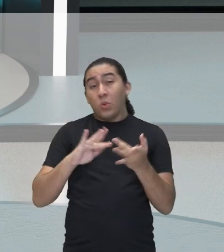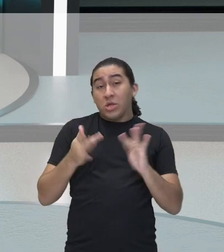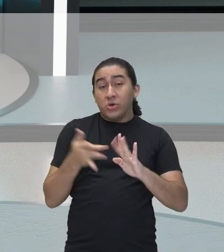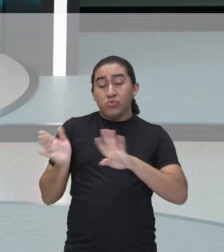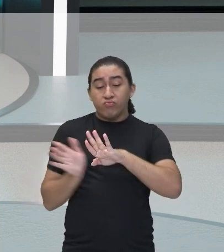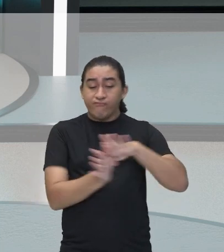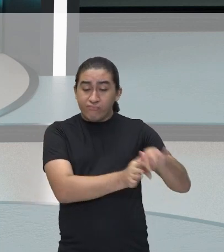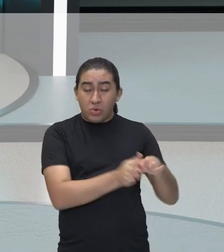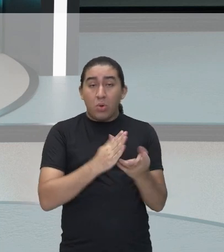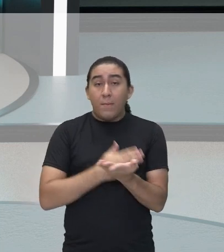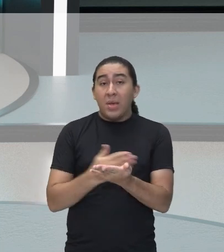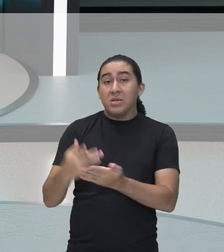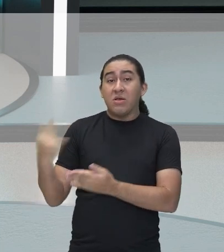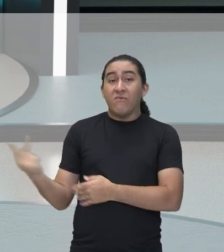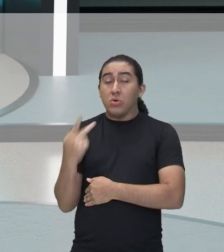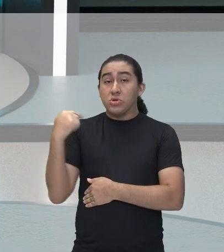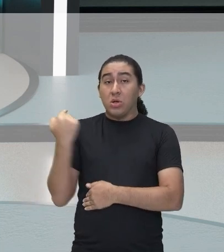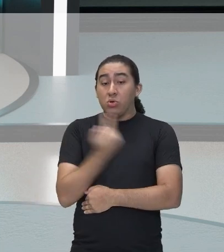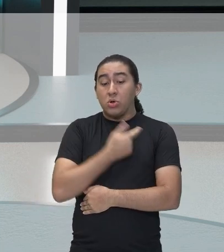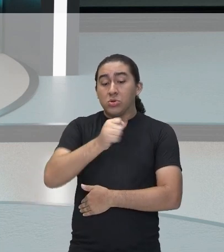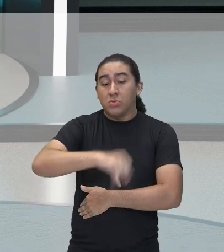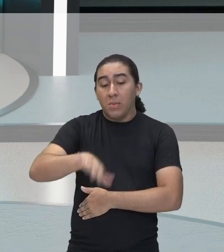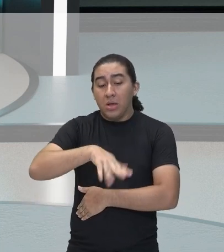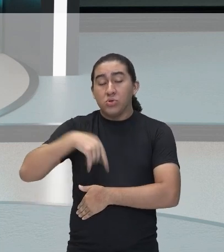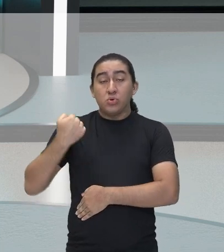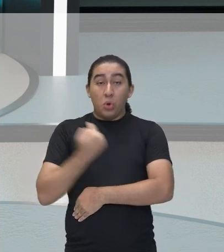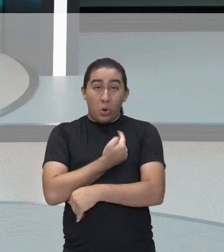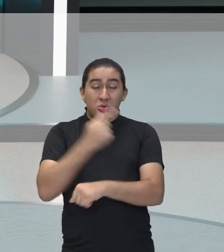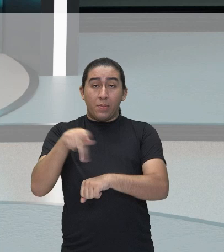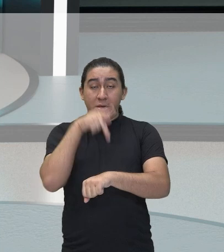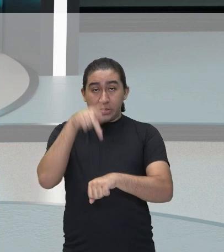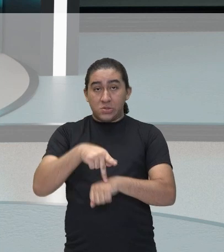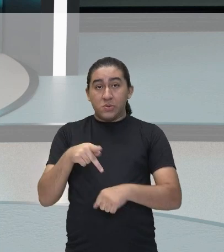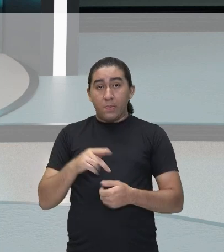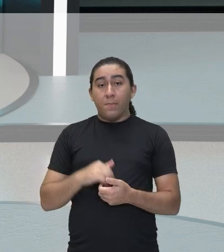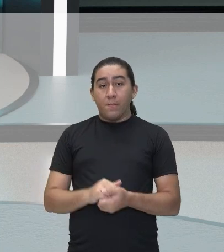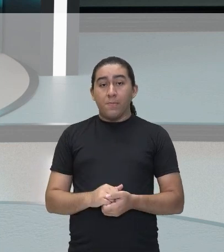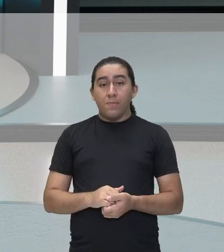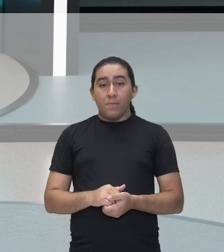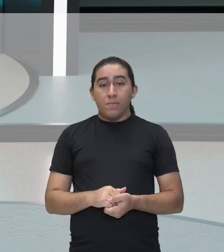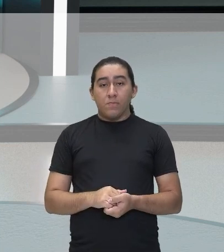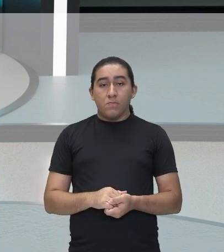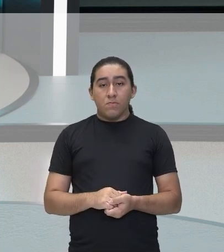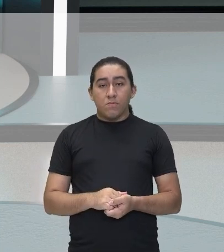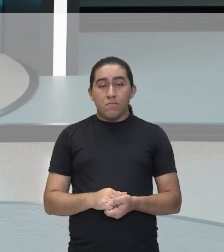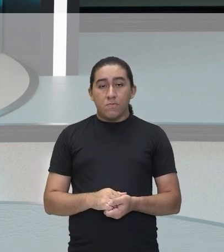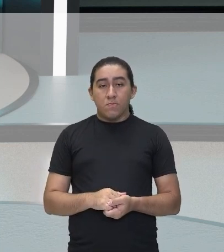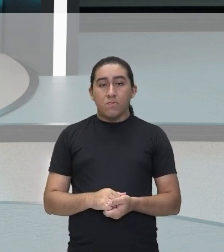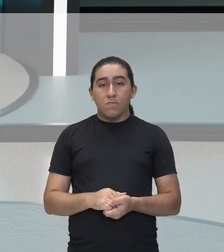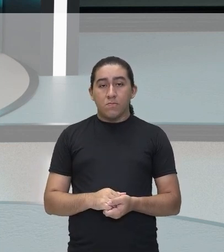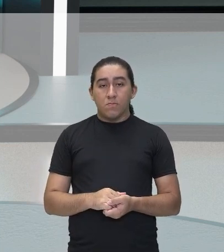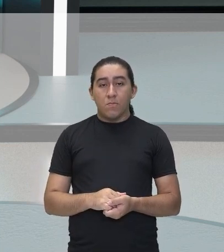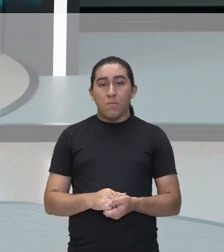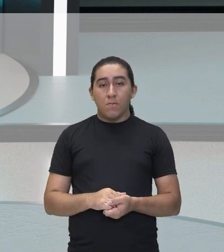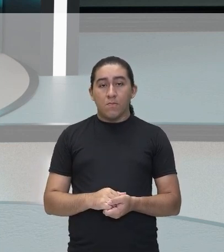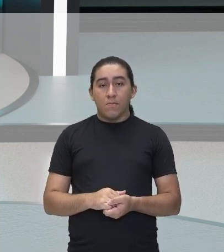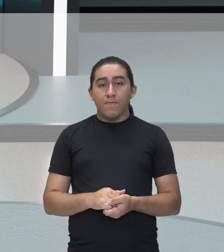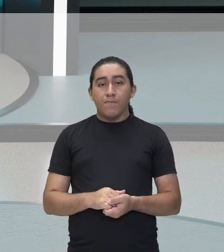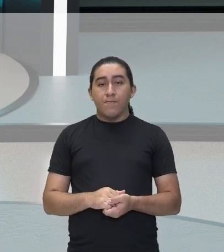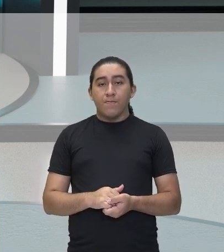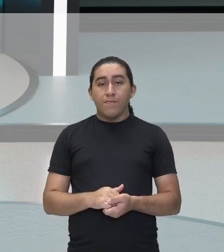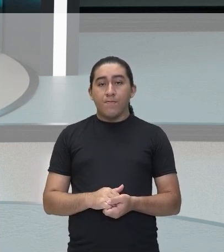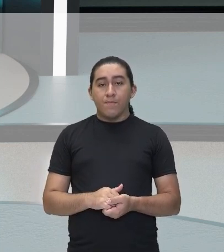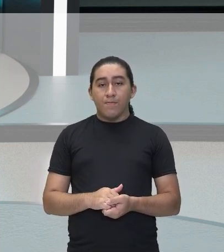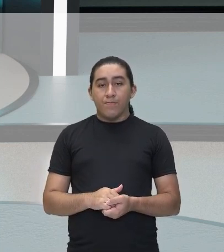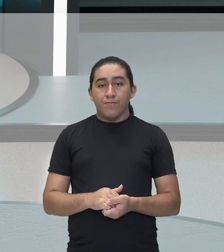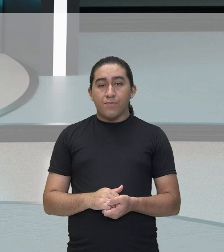começar a valorizar nossa terra, né? As coisas que estão lá. Então, o herói, né? A figura do herói.